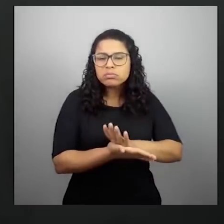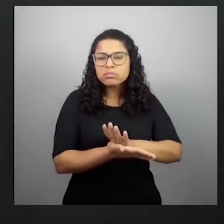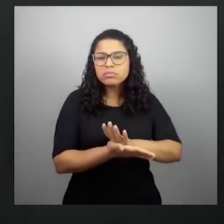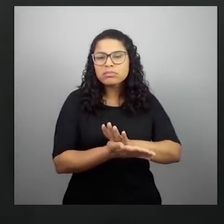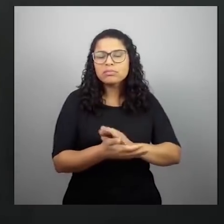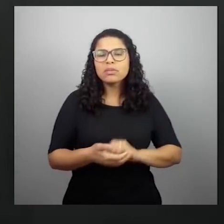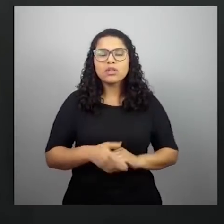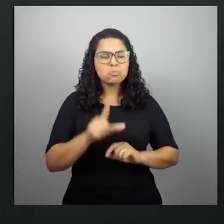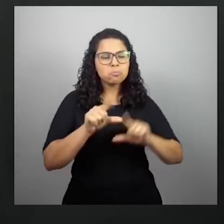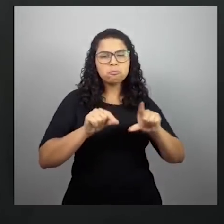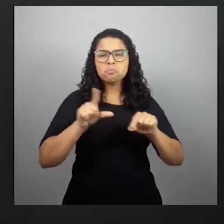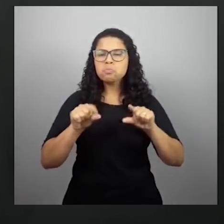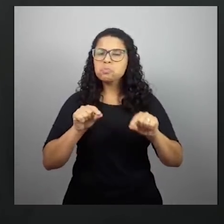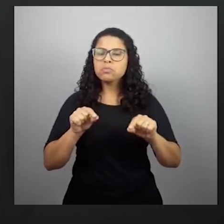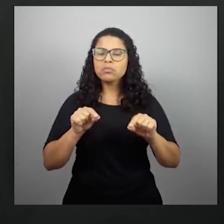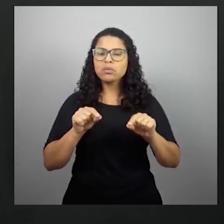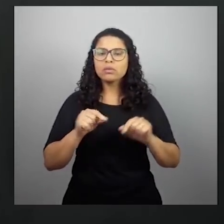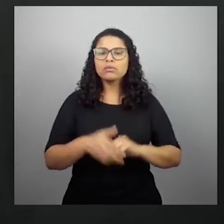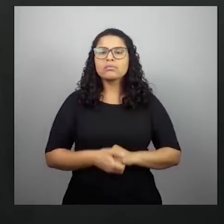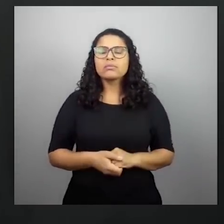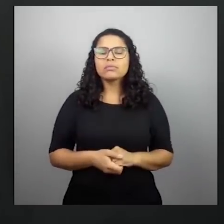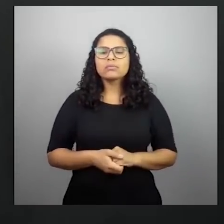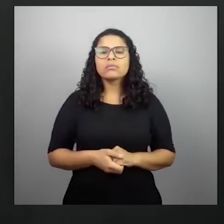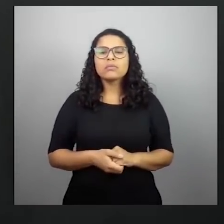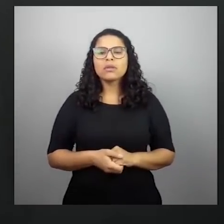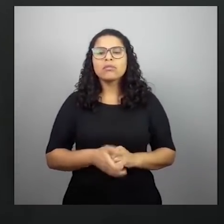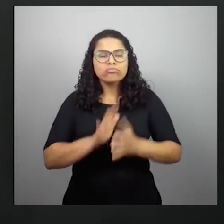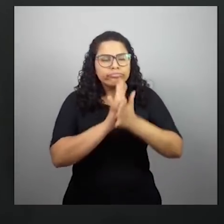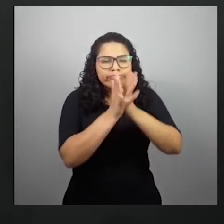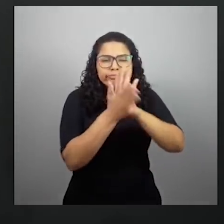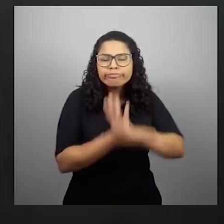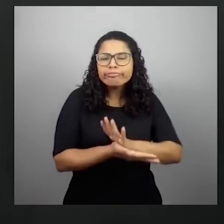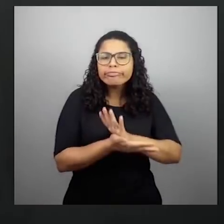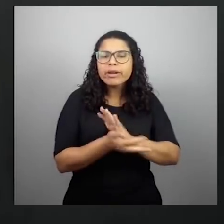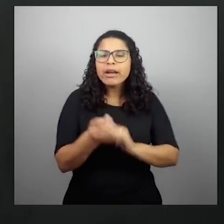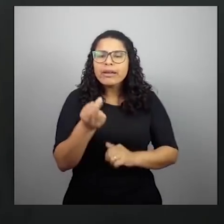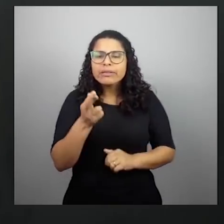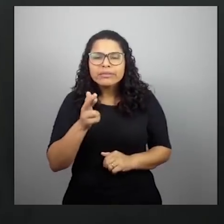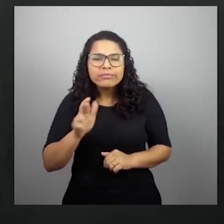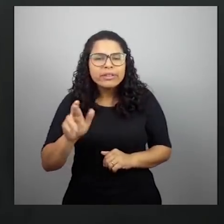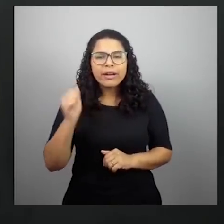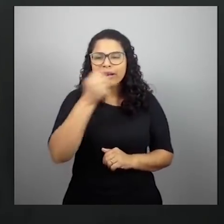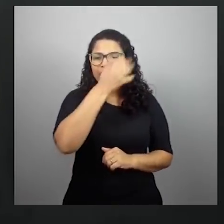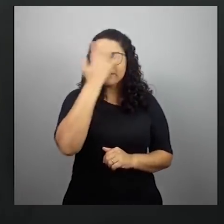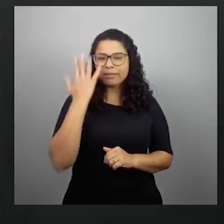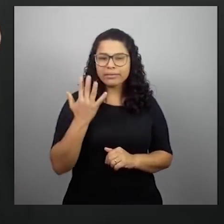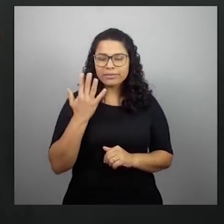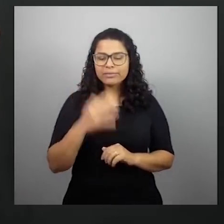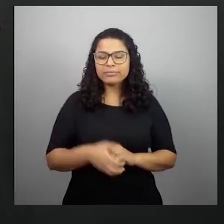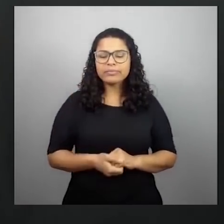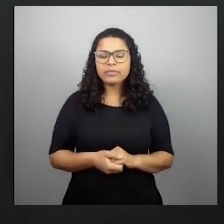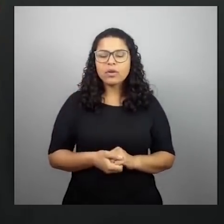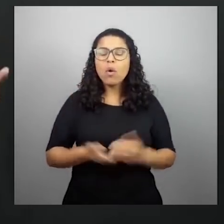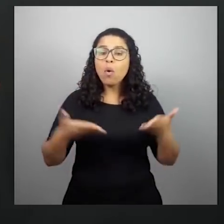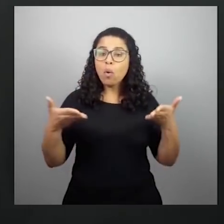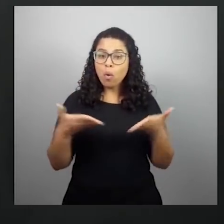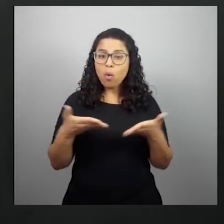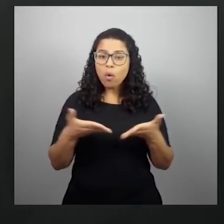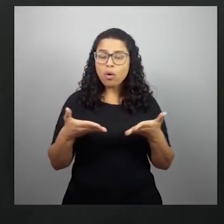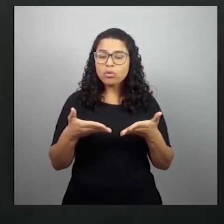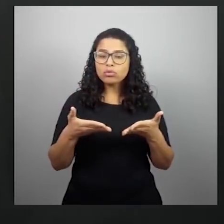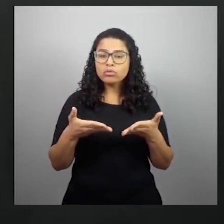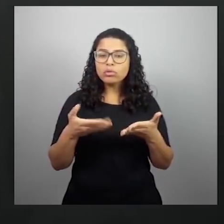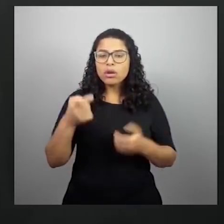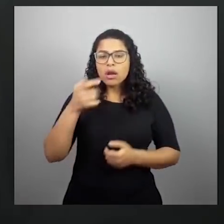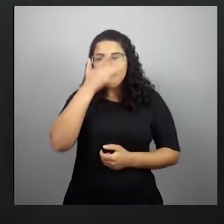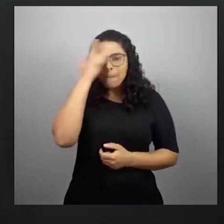Ou seja, de discriminações de raça e sociais. É muito importante que hoje em dia existe uma espécie de negação desse